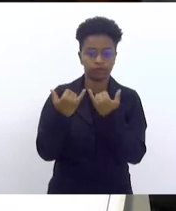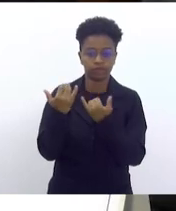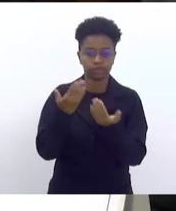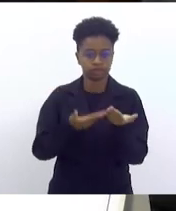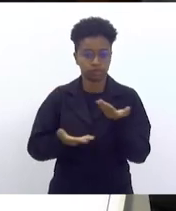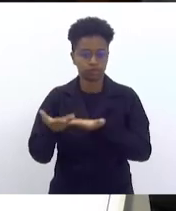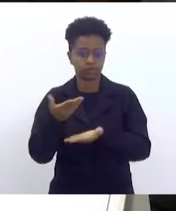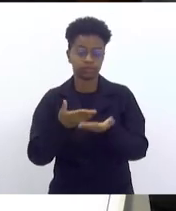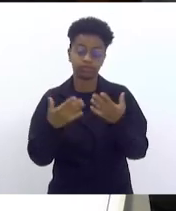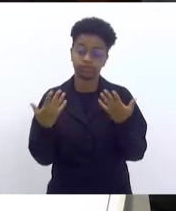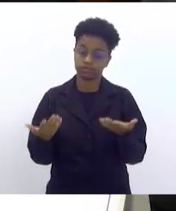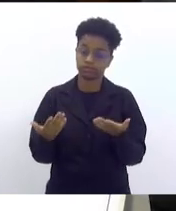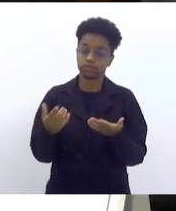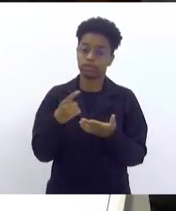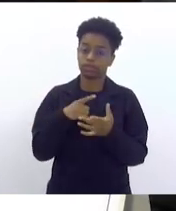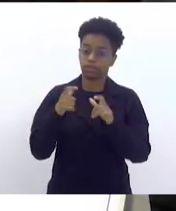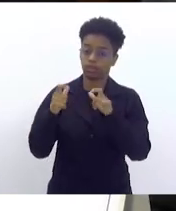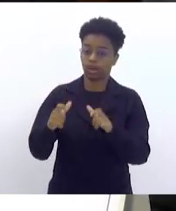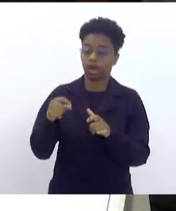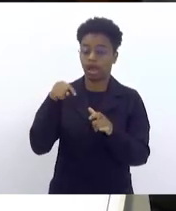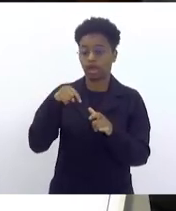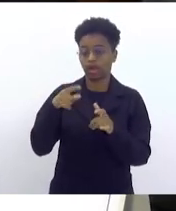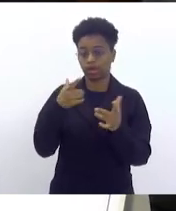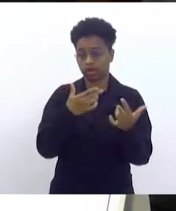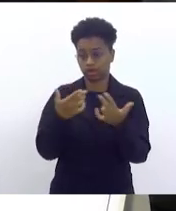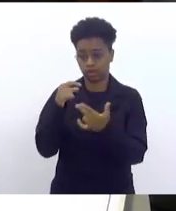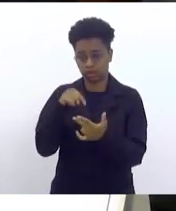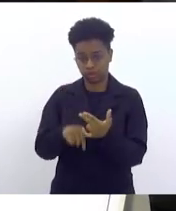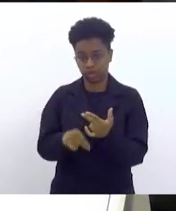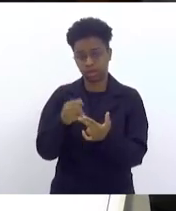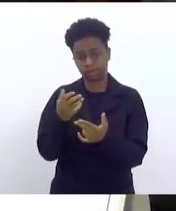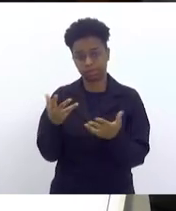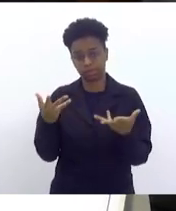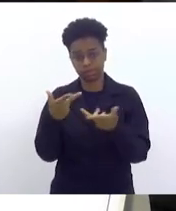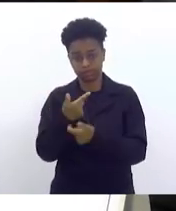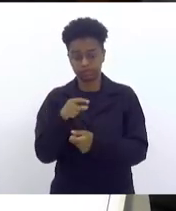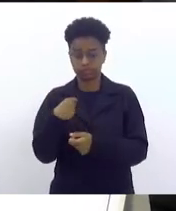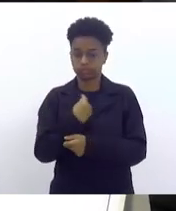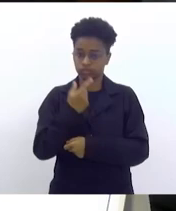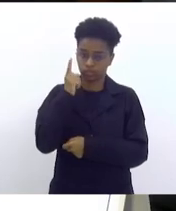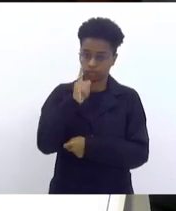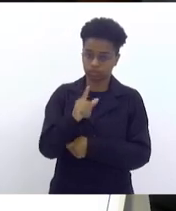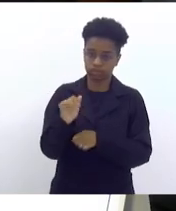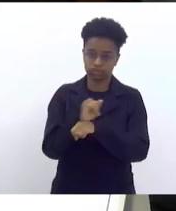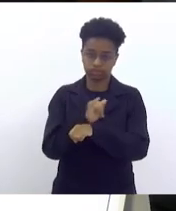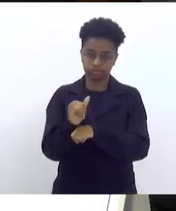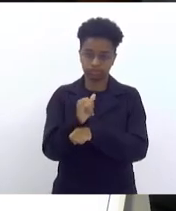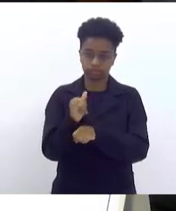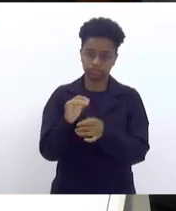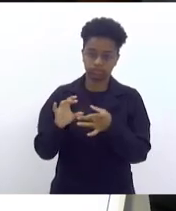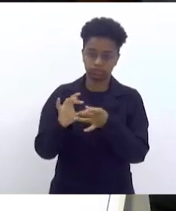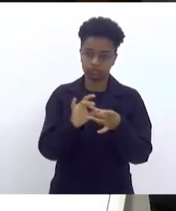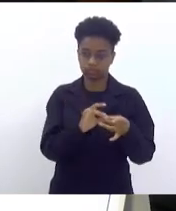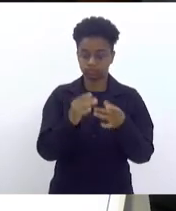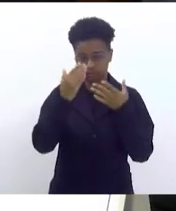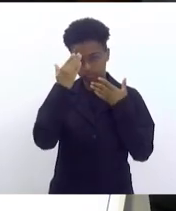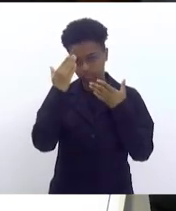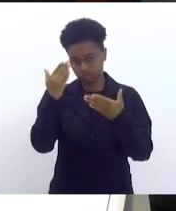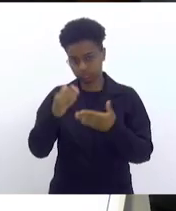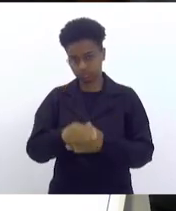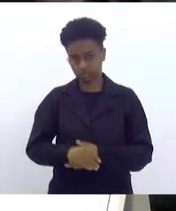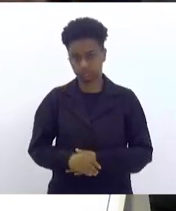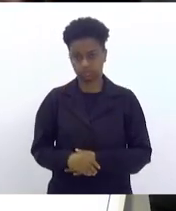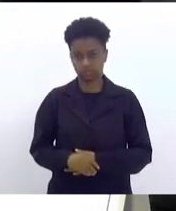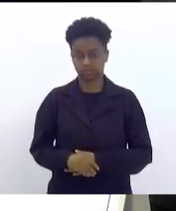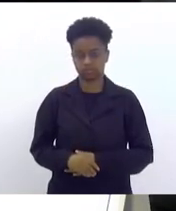então painel espaço como isso também são muito Ricos para que possamos nos aproximar e buscar estratégia em conjunto são Muitíssimo obrigado em